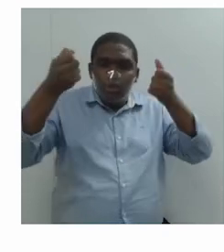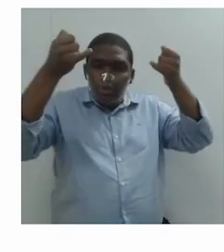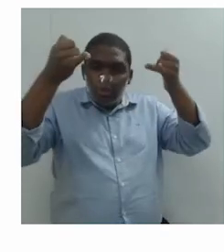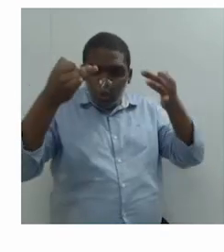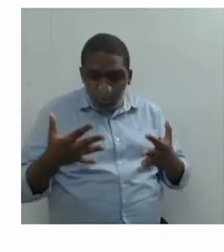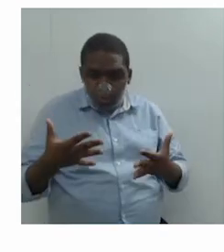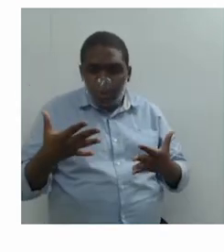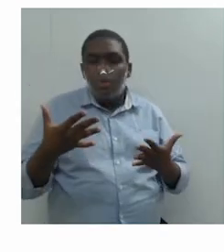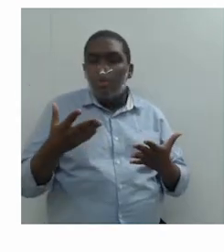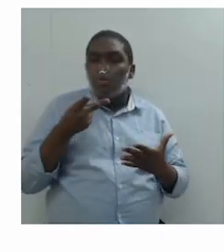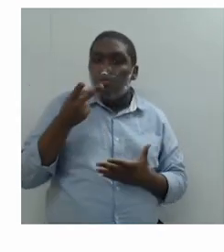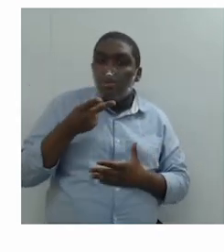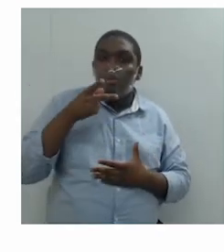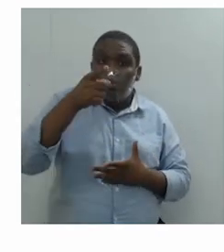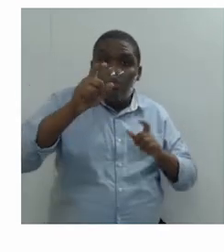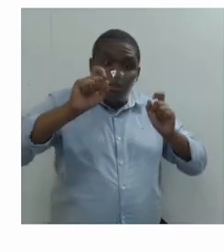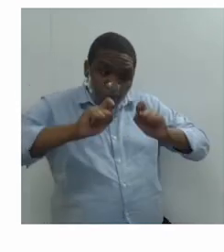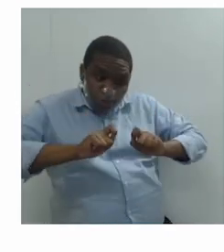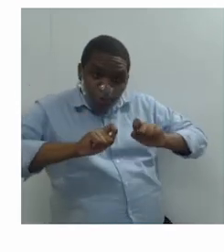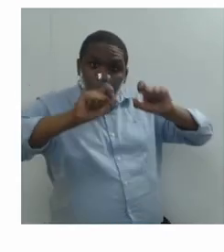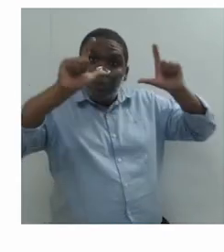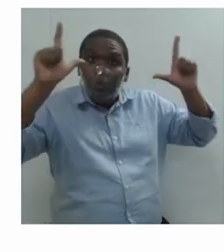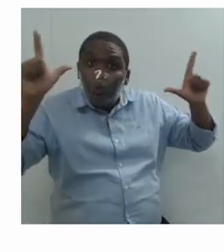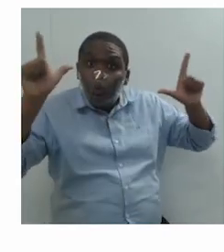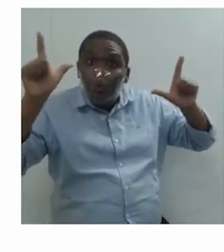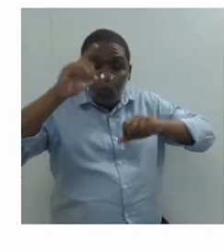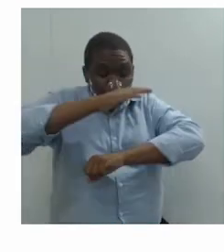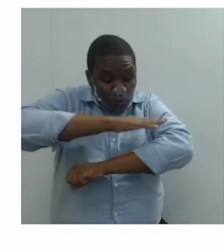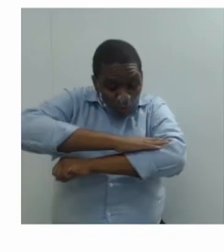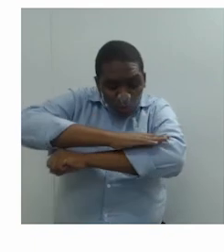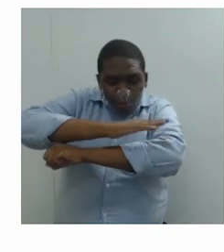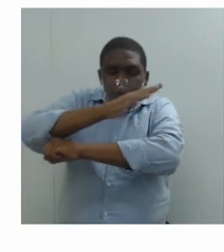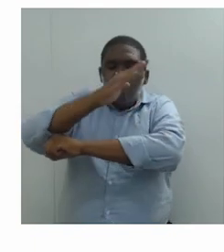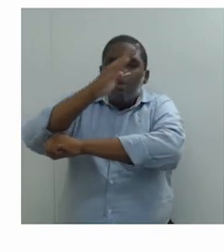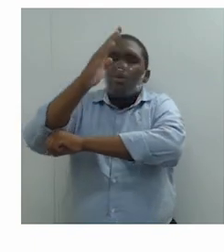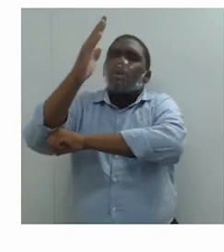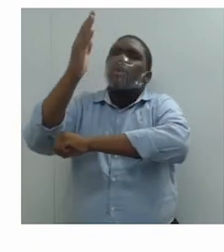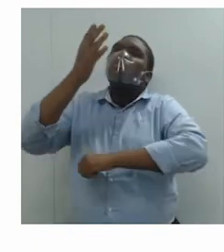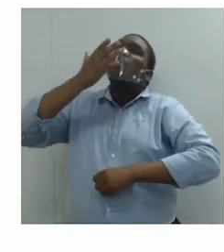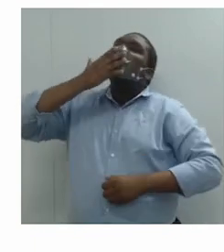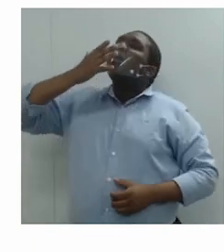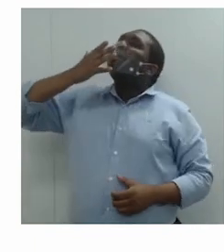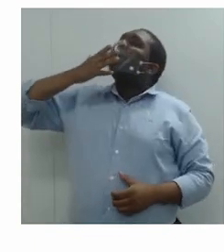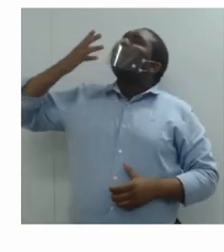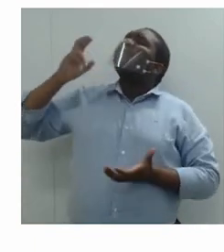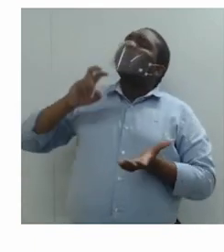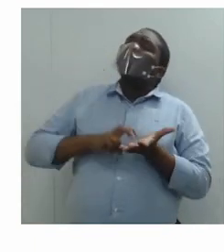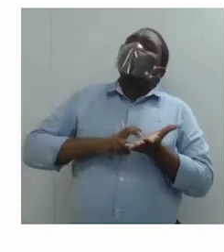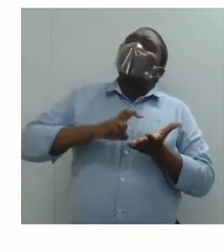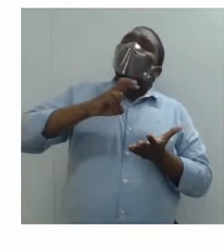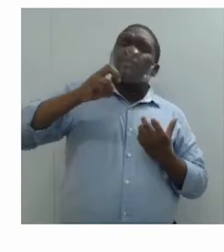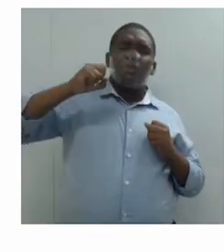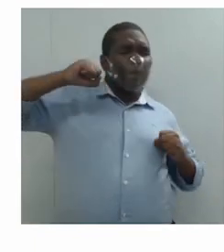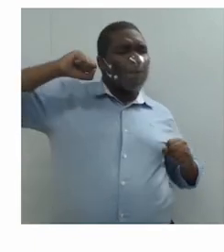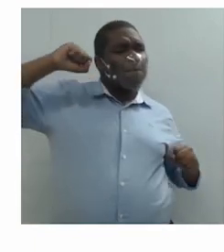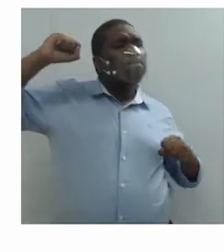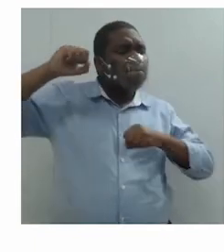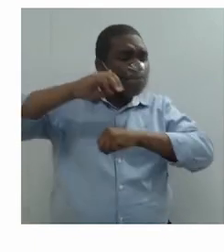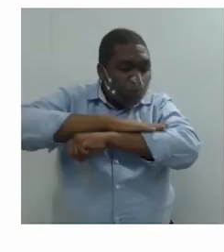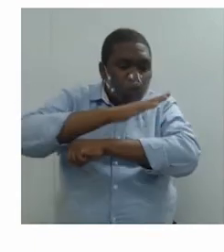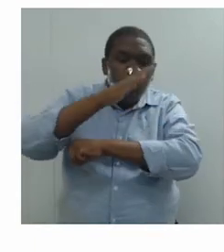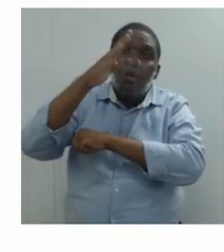disse, você acorda, abre sua janela, abre sua porta? Eu estou